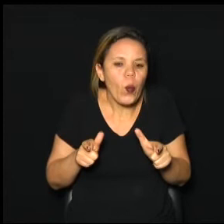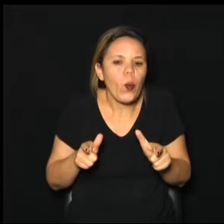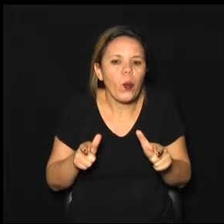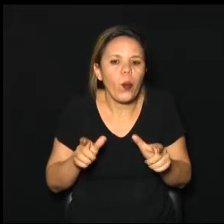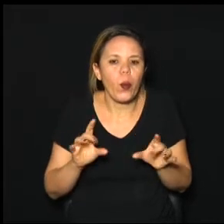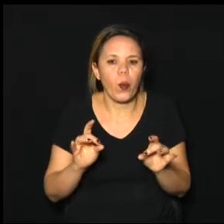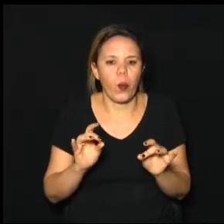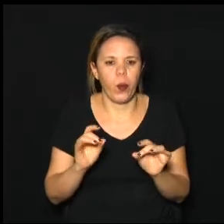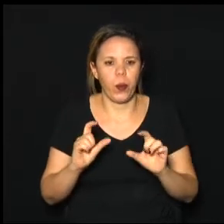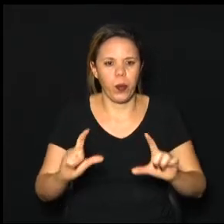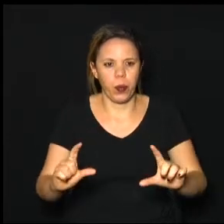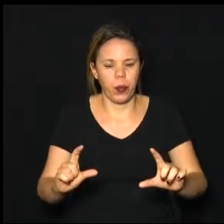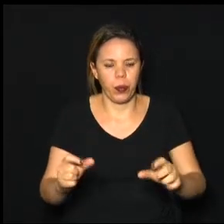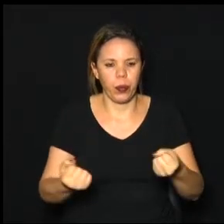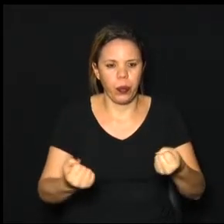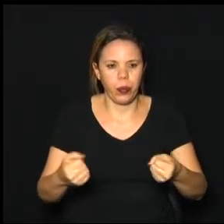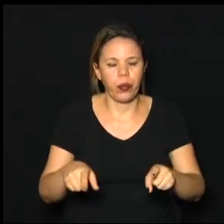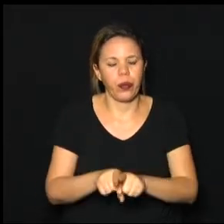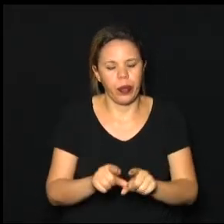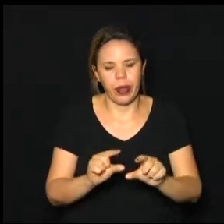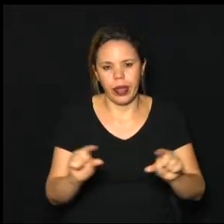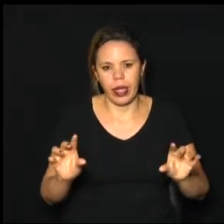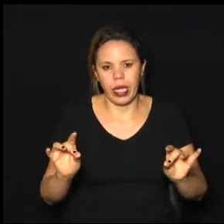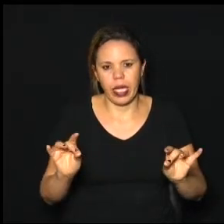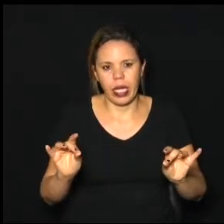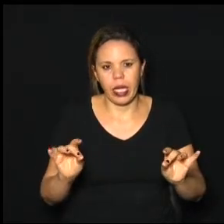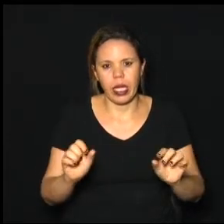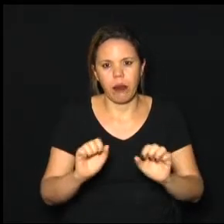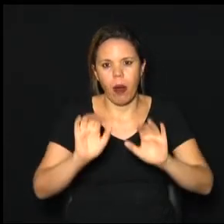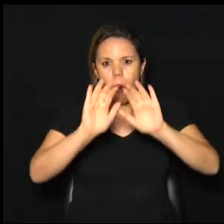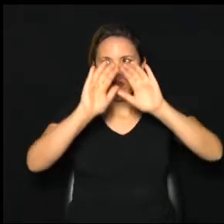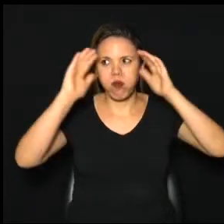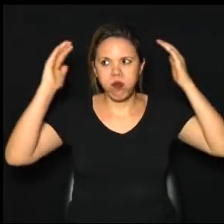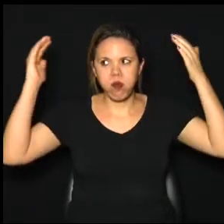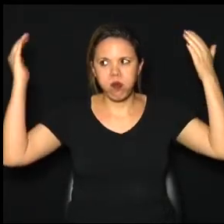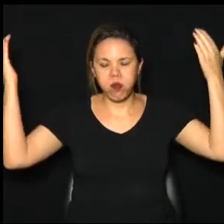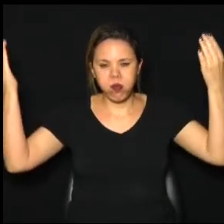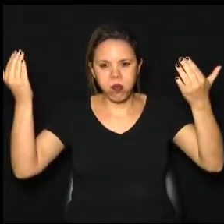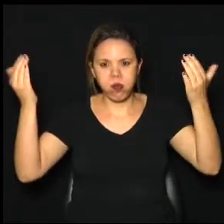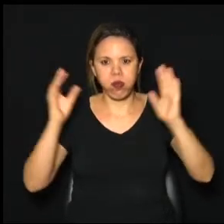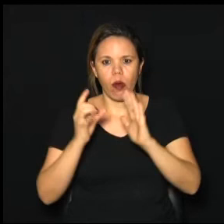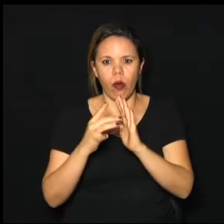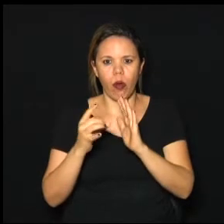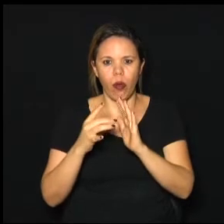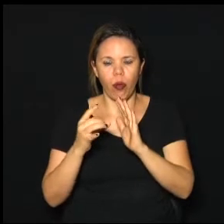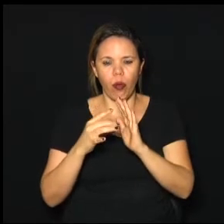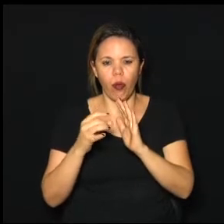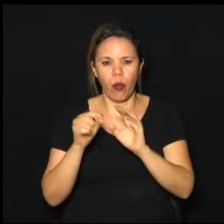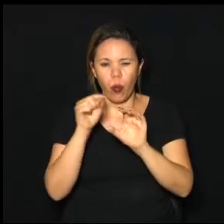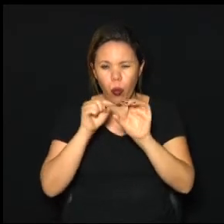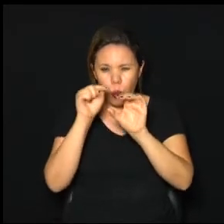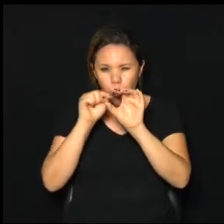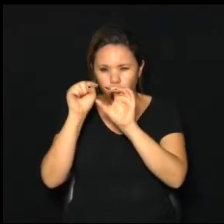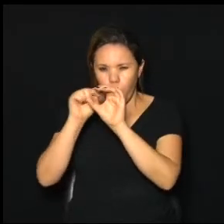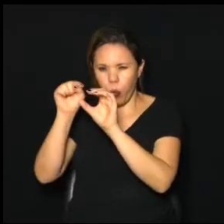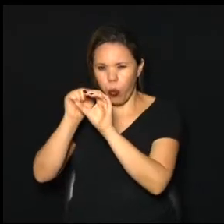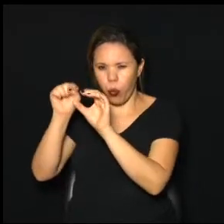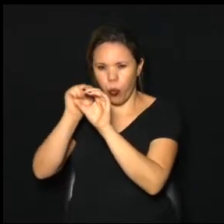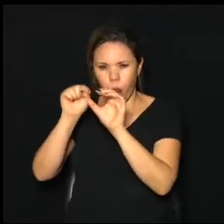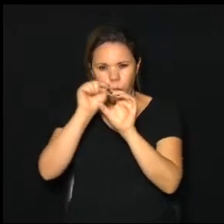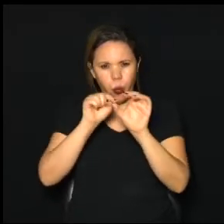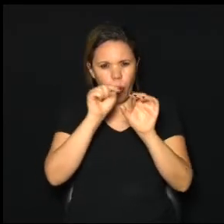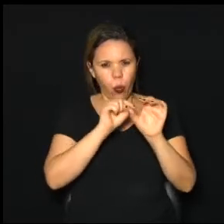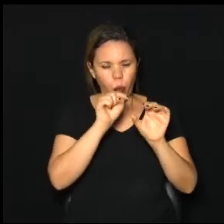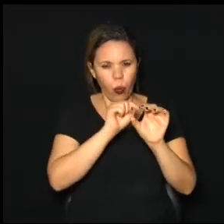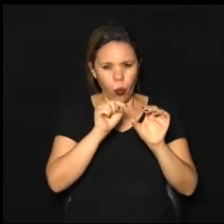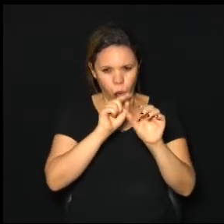E é possível também os adesivos que cobrem todo o vidro traseiro, que são os perfuredes, os perfurados. São aqueles adesivos